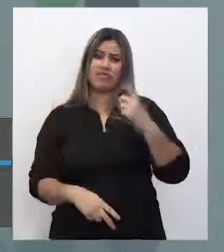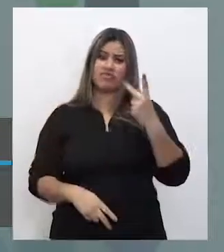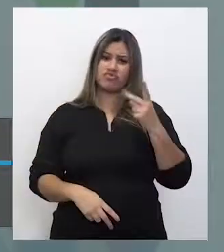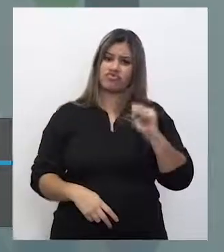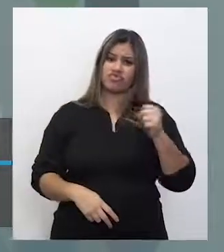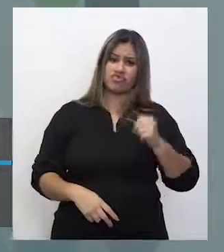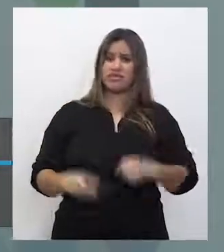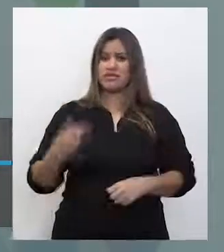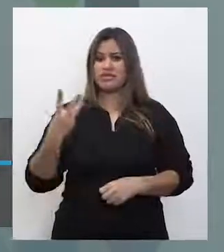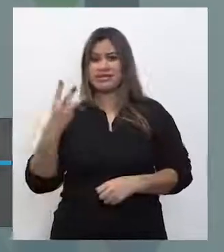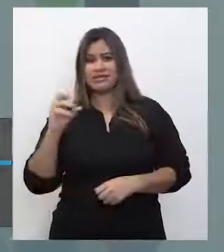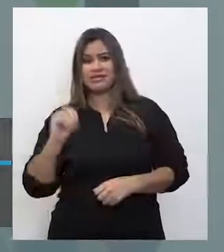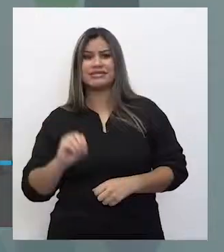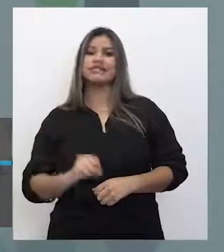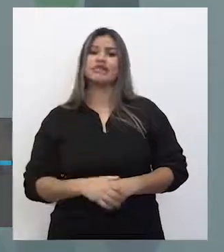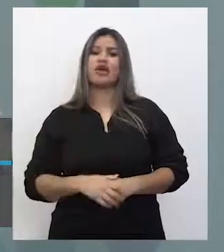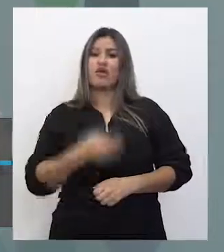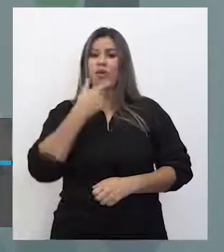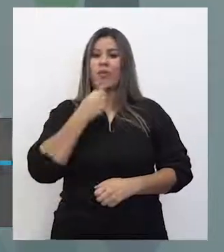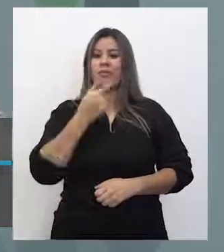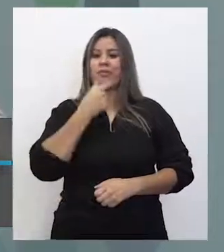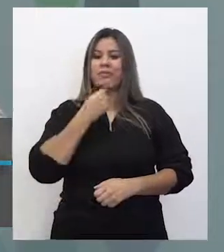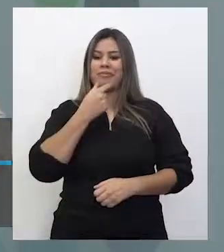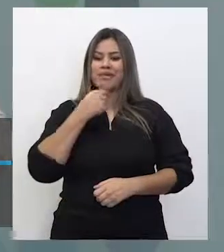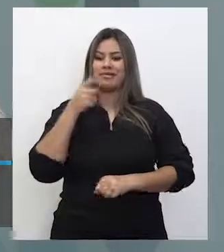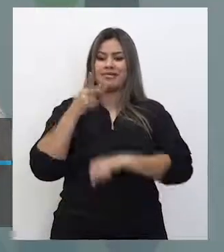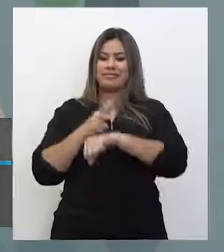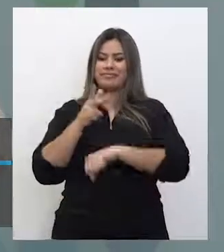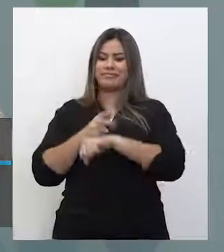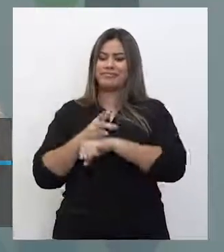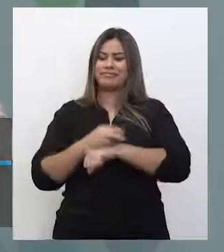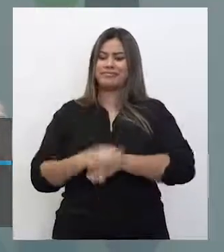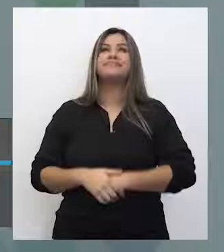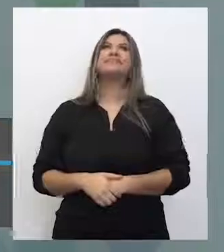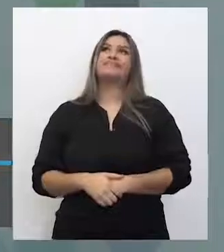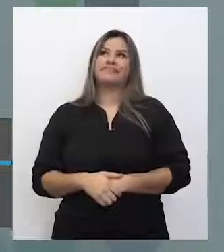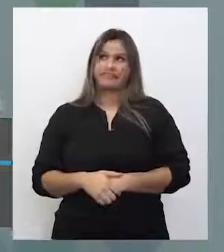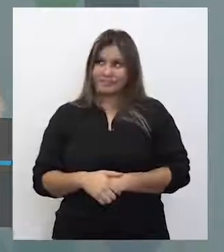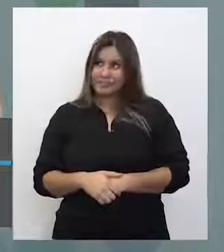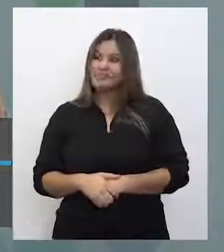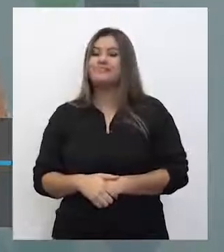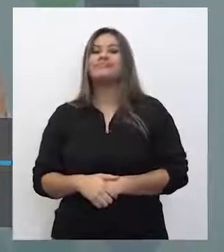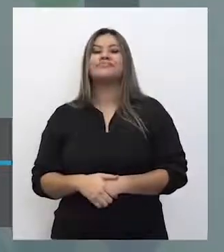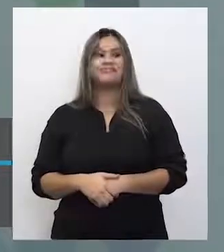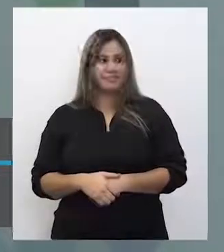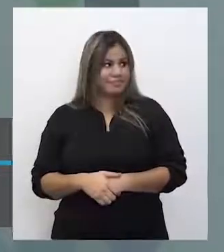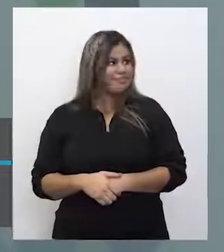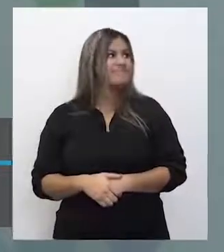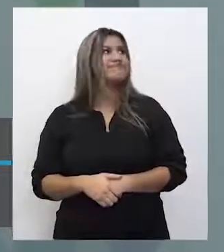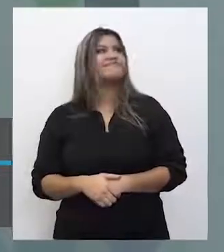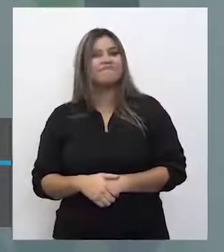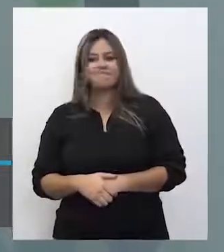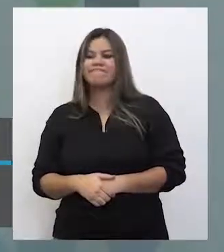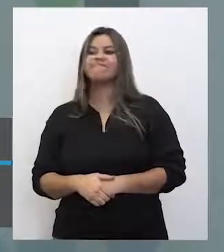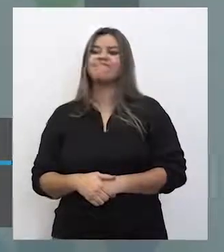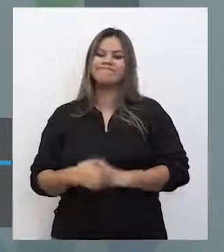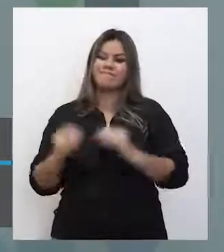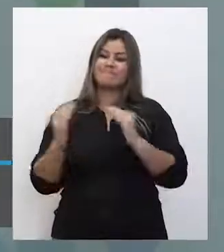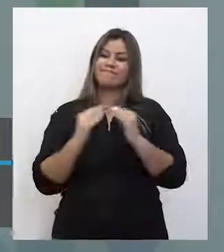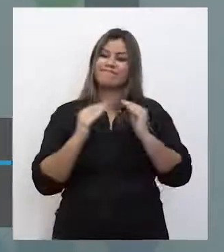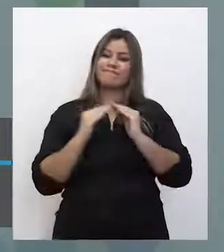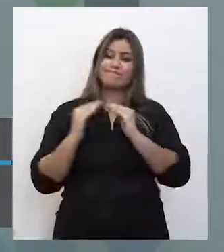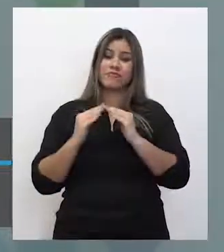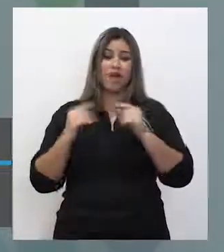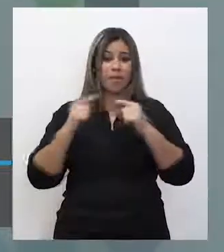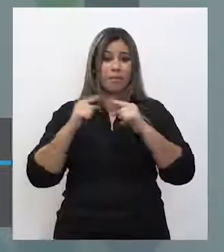Ó, o Ivan tá ali atrás. Tá assim, ele tá assim, ó. Ó o oráculo, ó. Tá todo mundo aqui assim. É tudo isso que